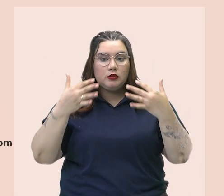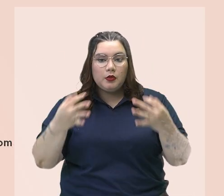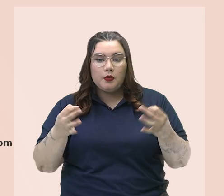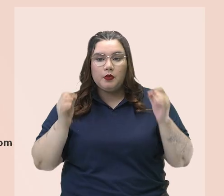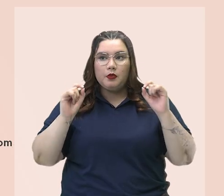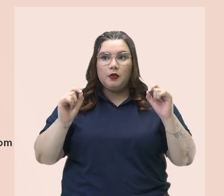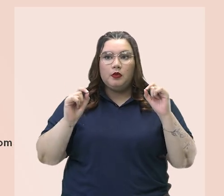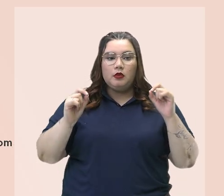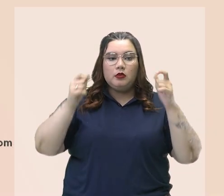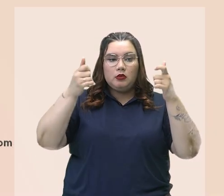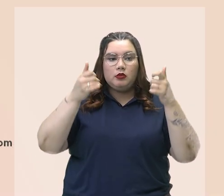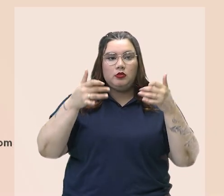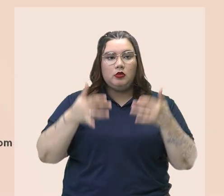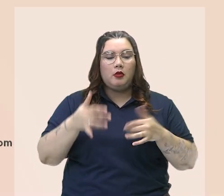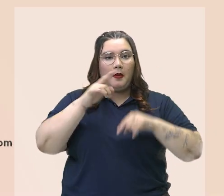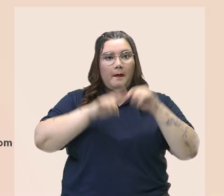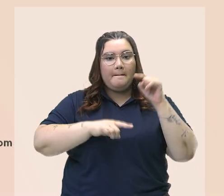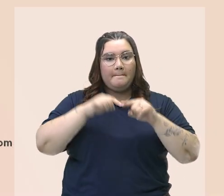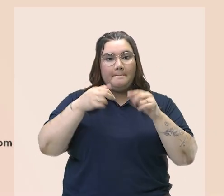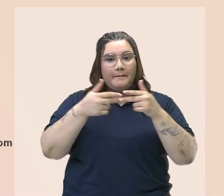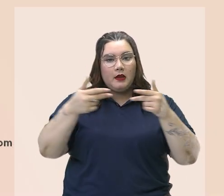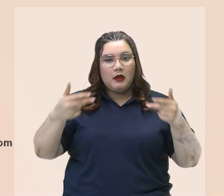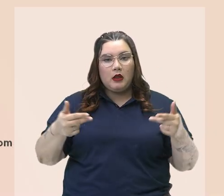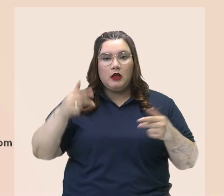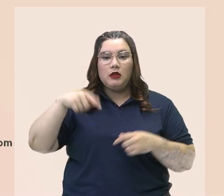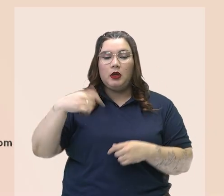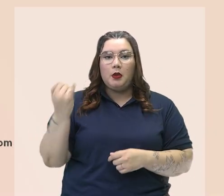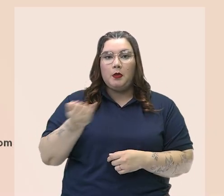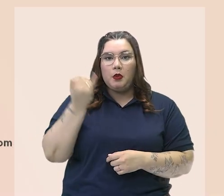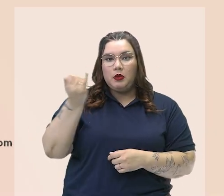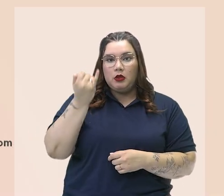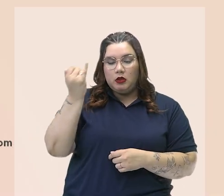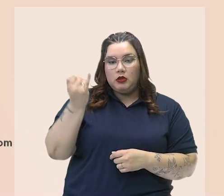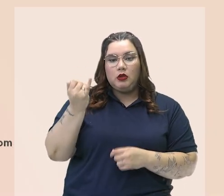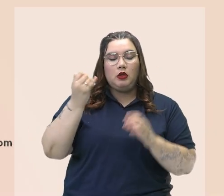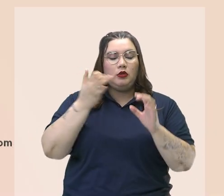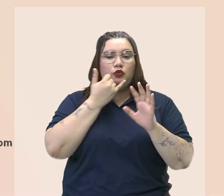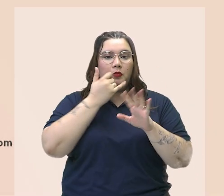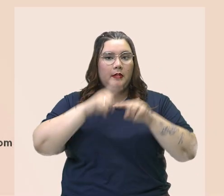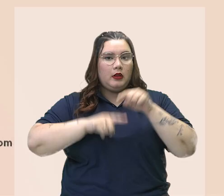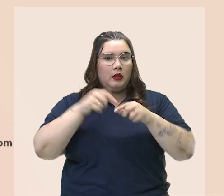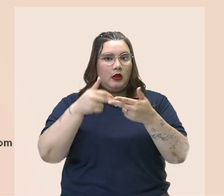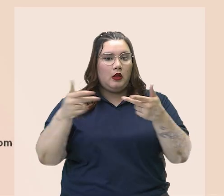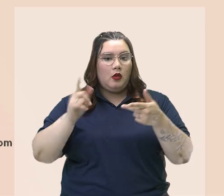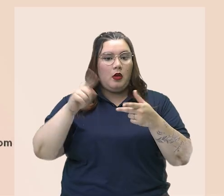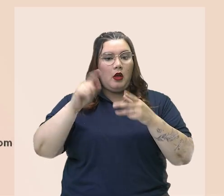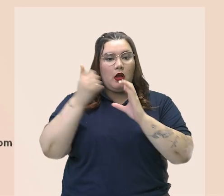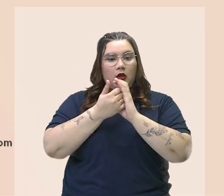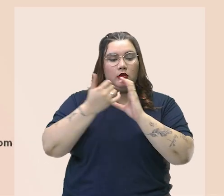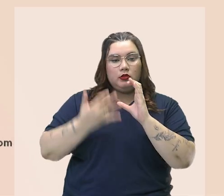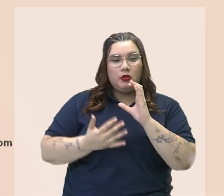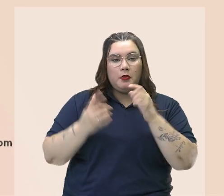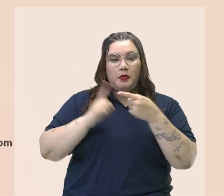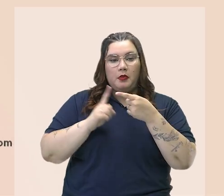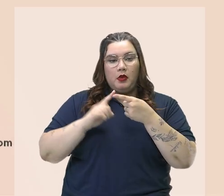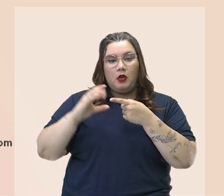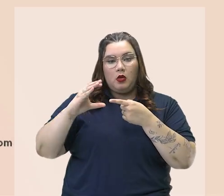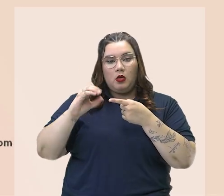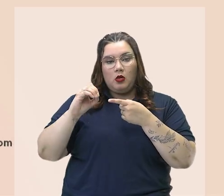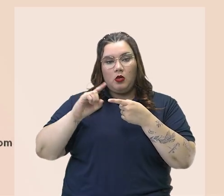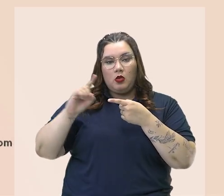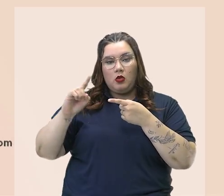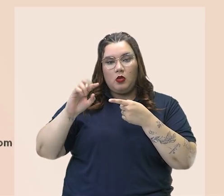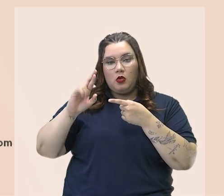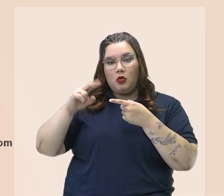vocês para aqueles elementos que são extremamente importantes aqui, né? A córnea, né, que é a membrana